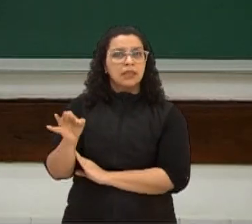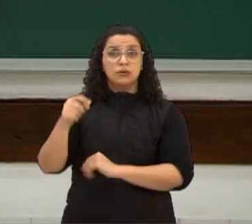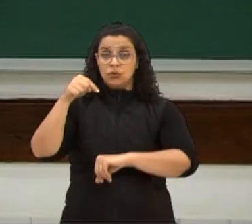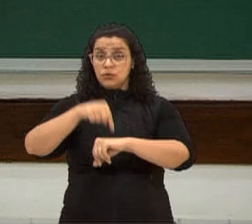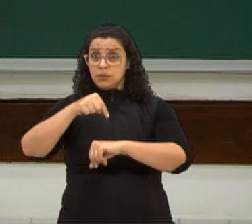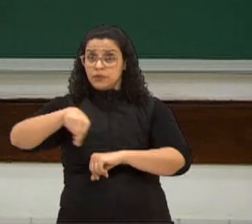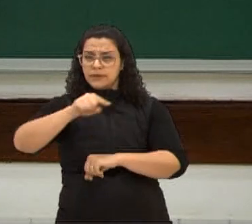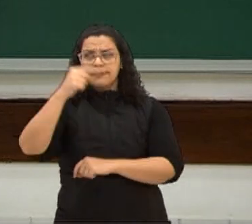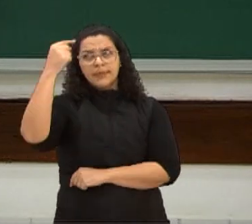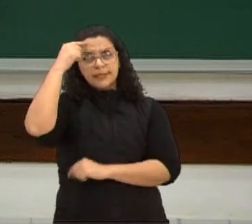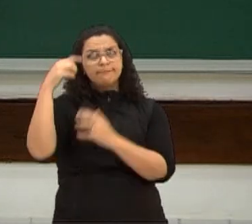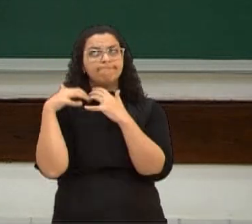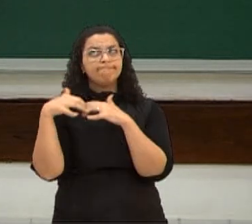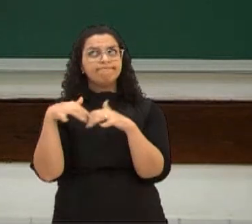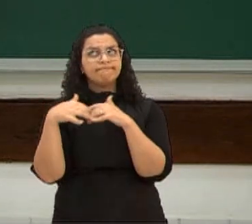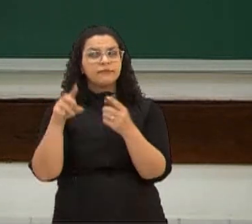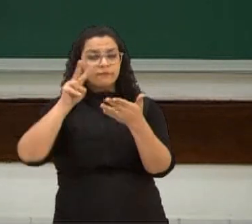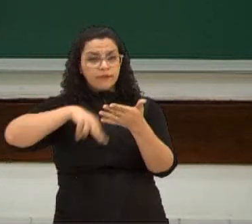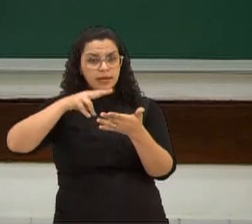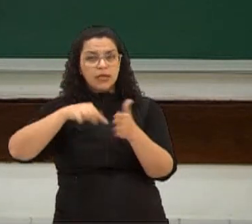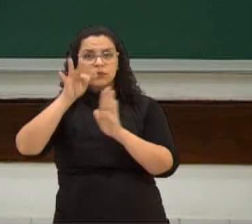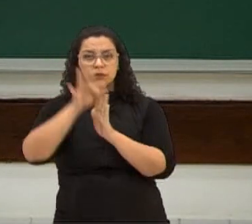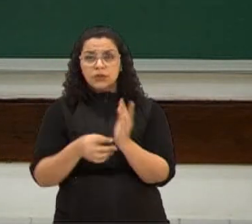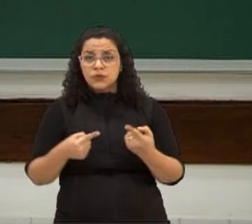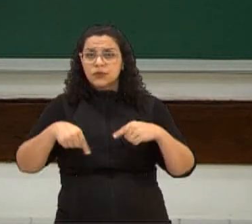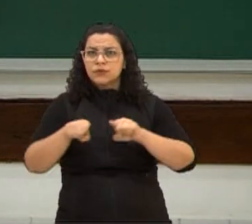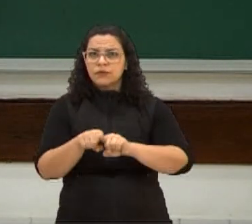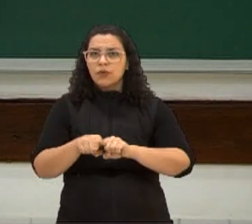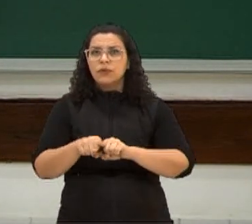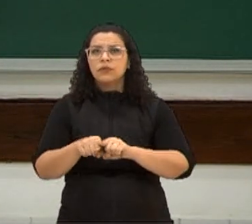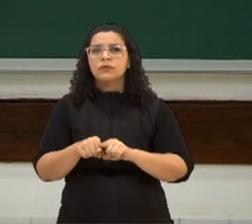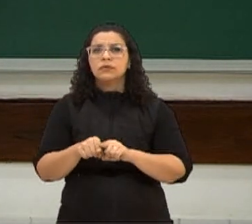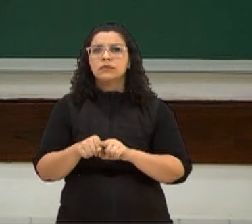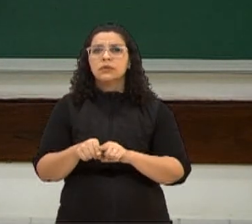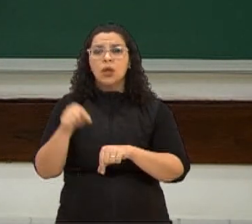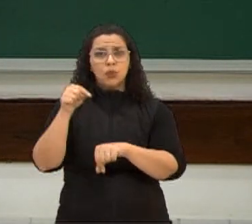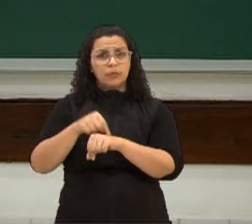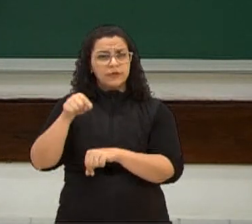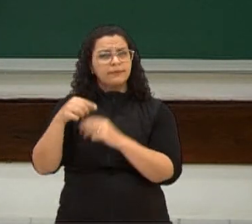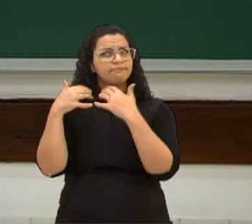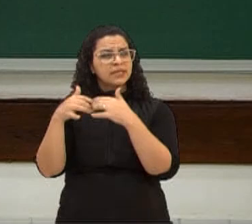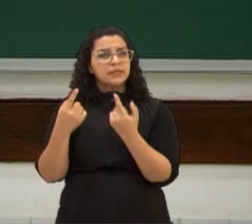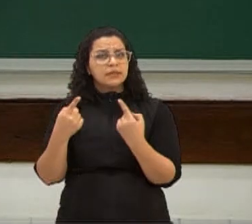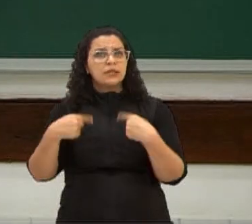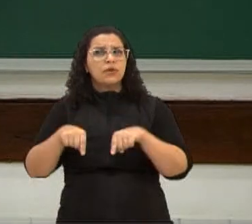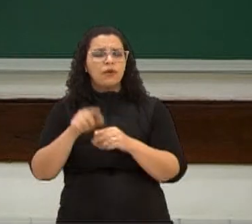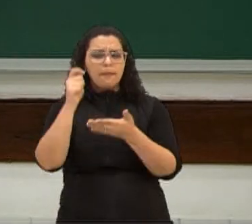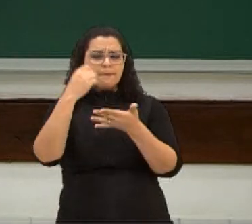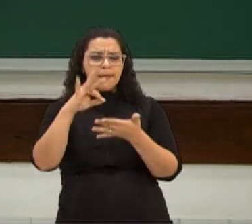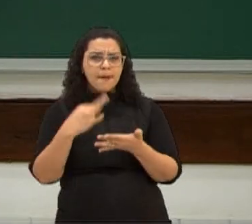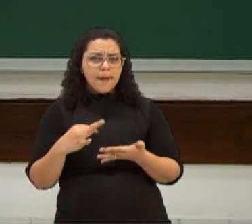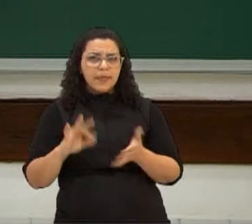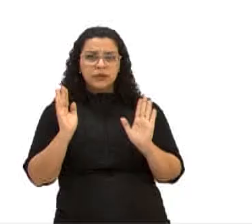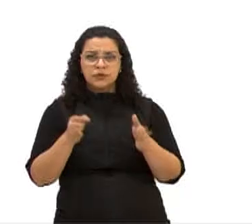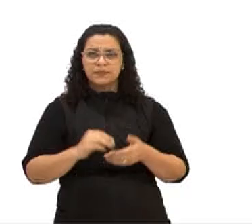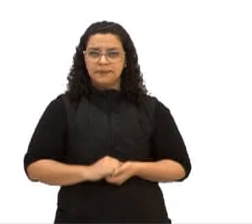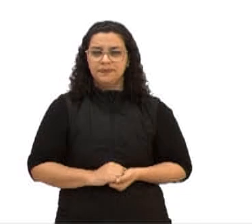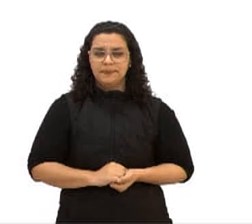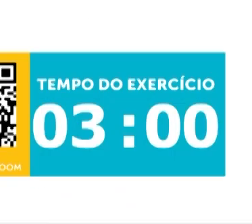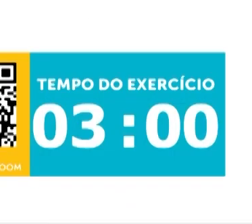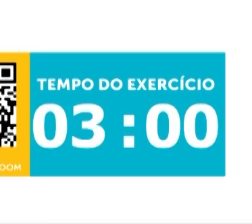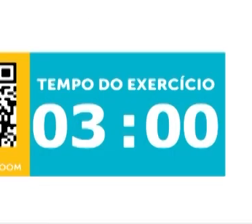dar um tempinho para você pensar, releia o texto novamente, vou dar um tempinho para você pensar, escrever dentro do seu caderno e eu já